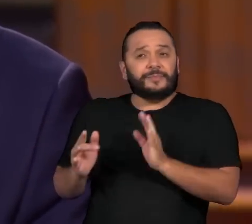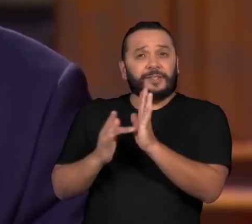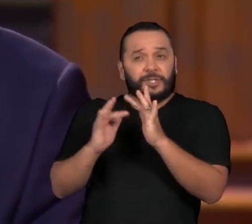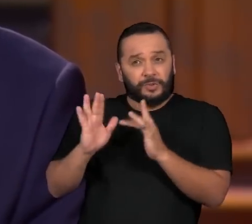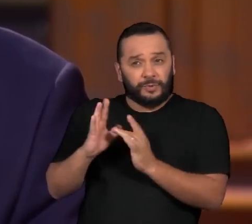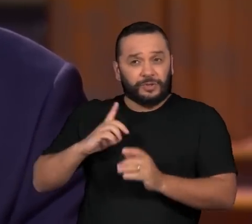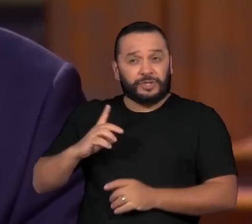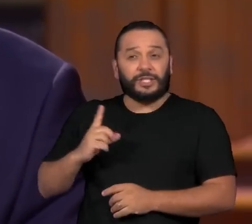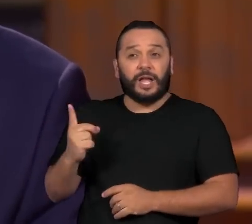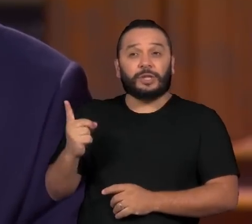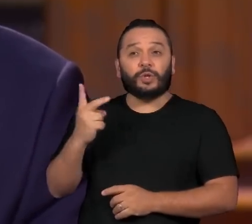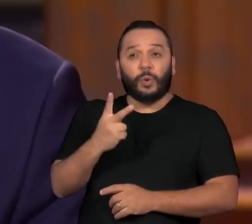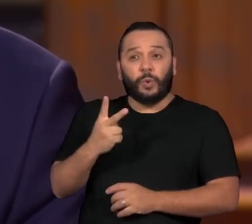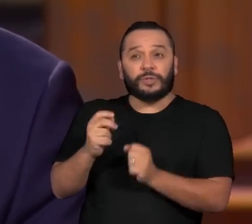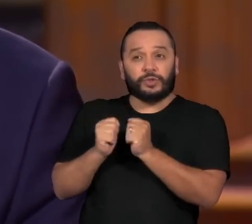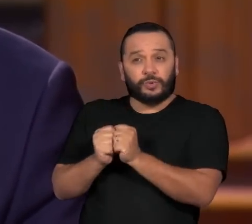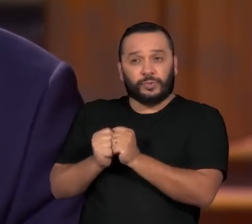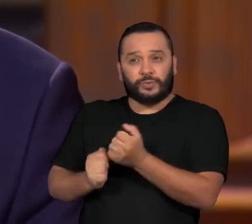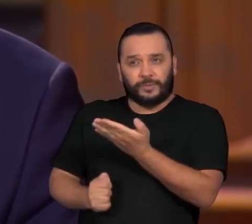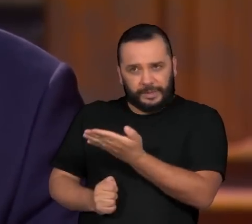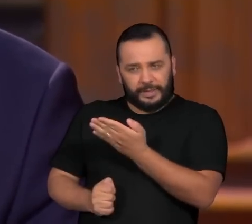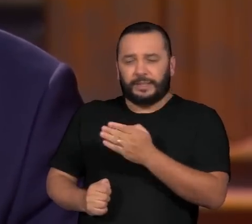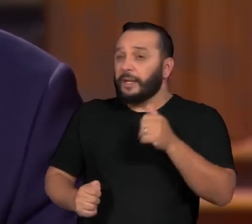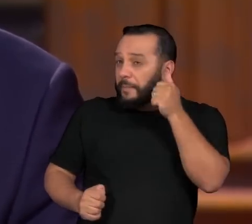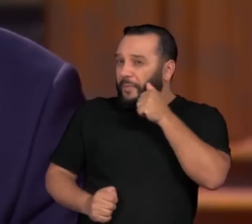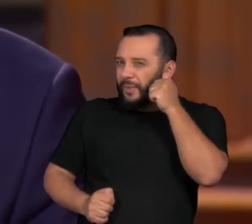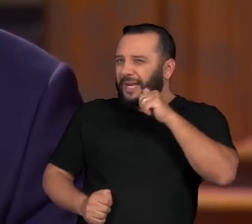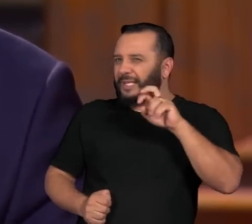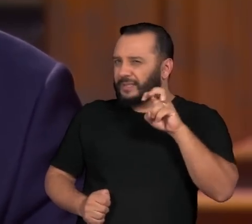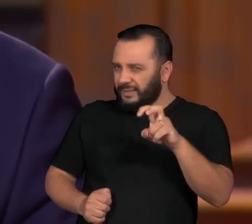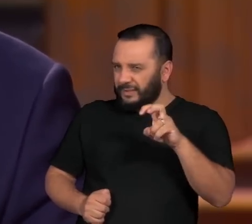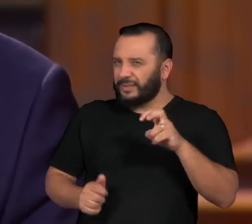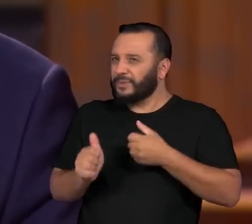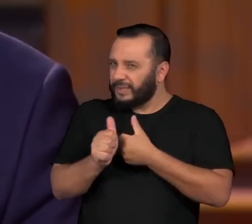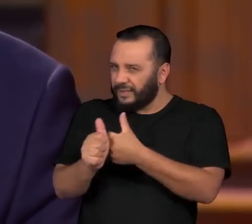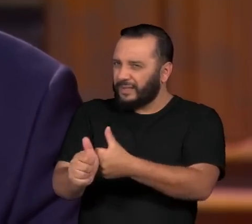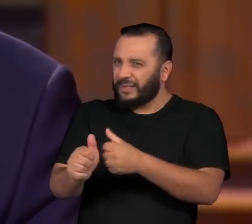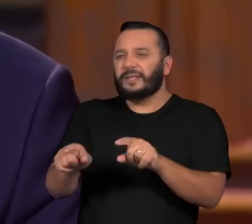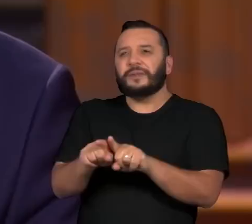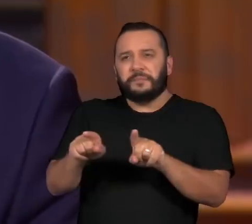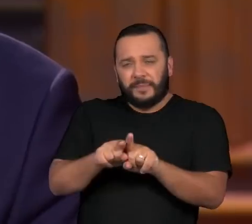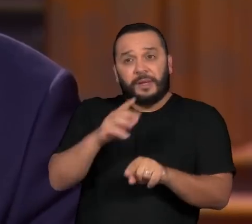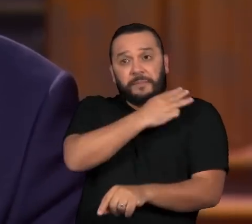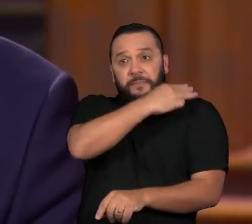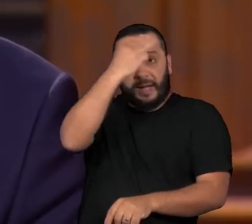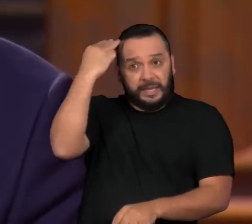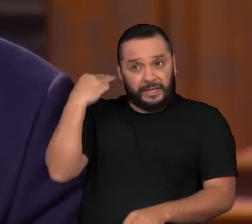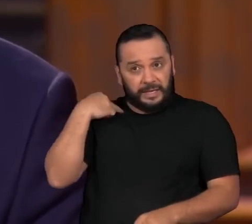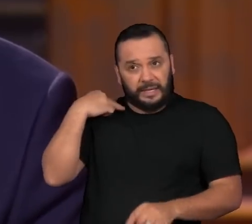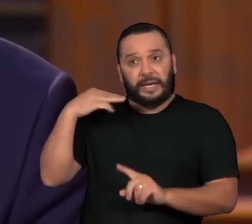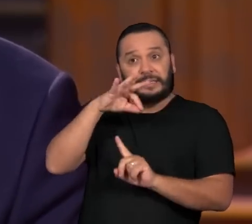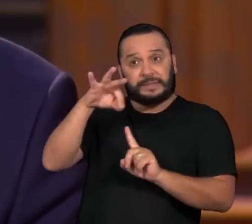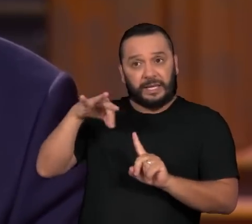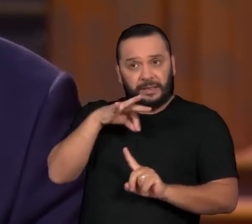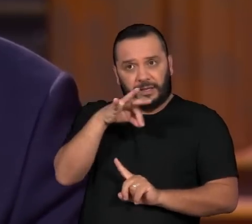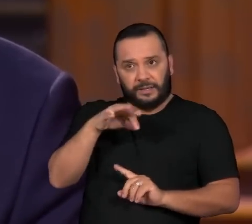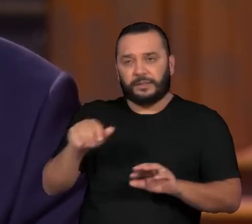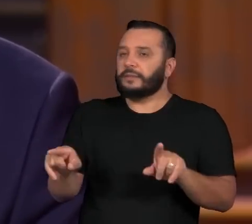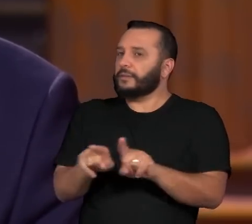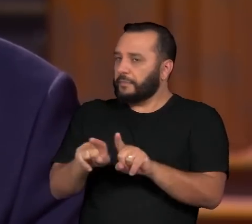12... mais umas 5 mulheres que o seguiam, dentre elas Maria Santíssima, mais